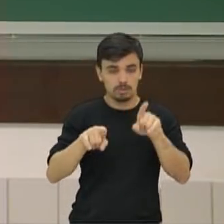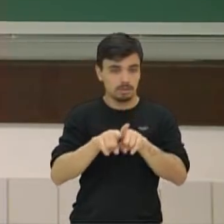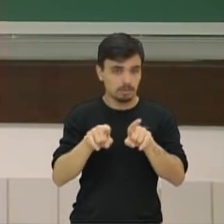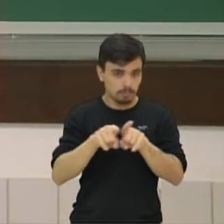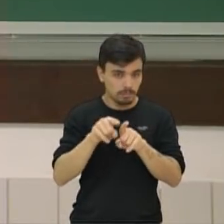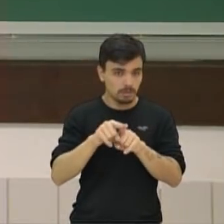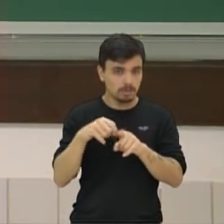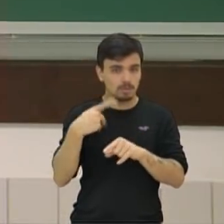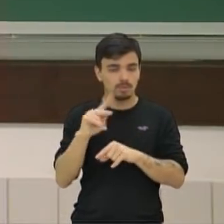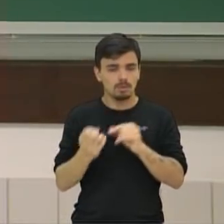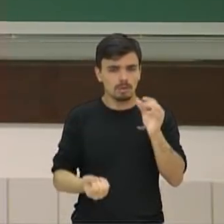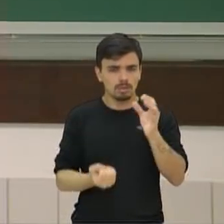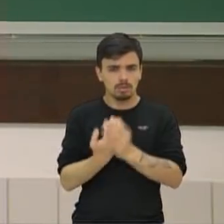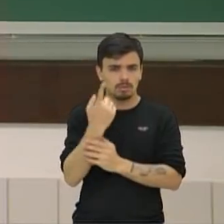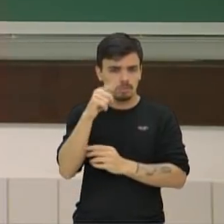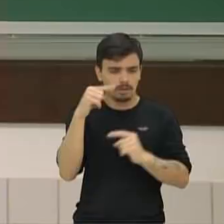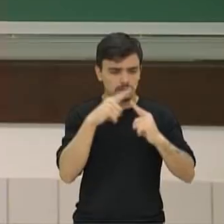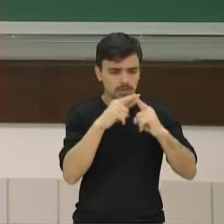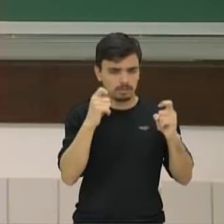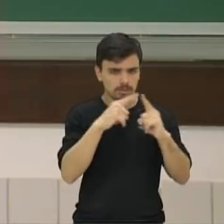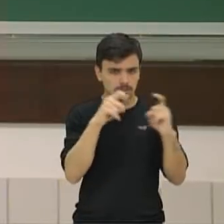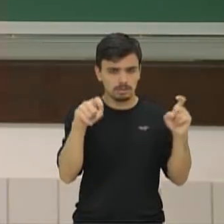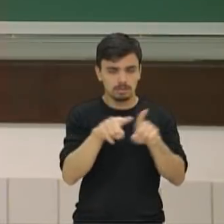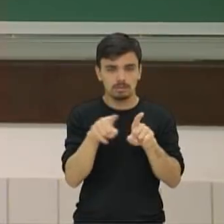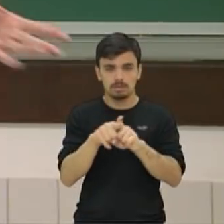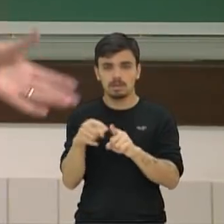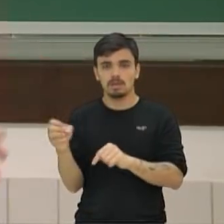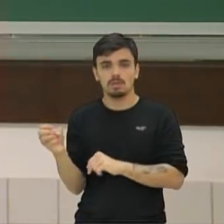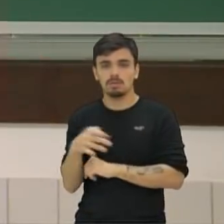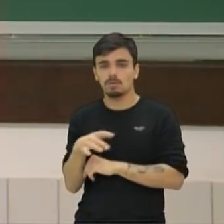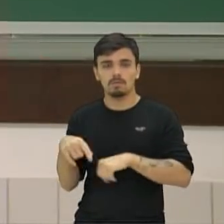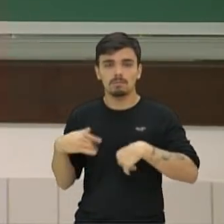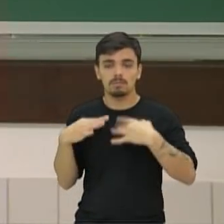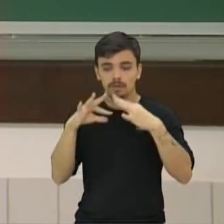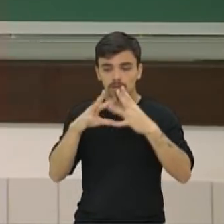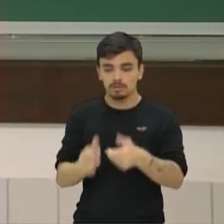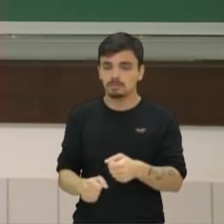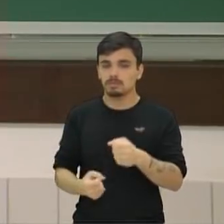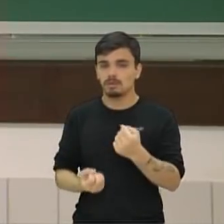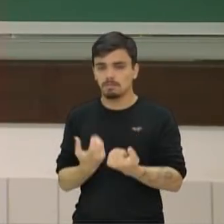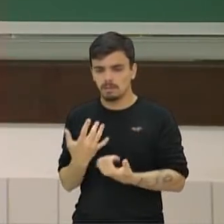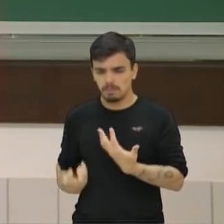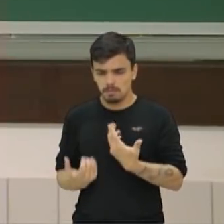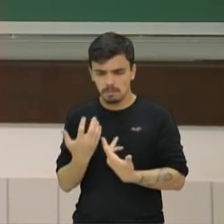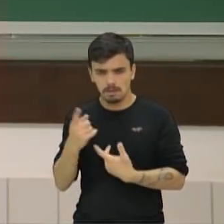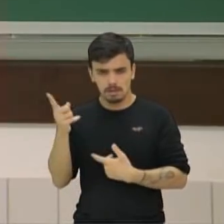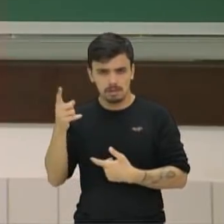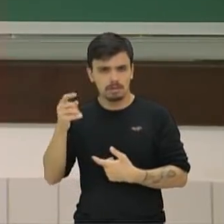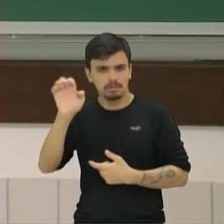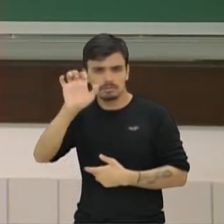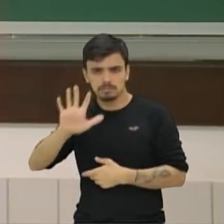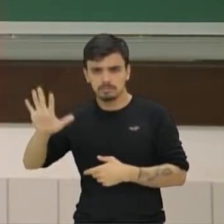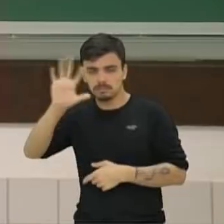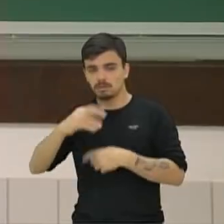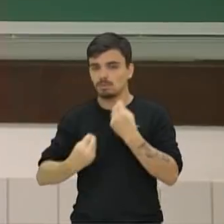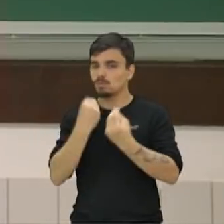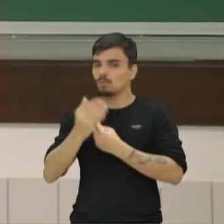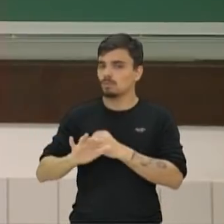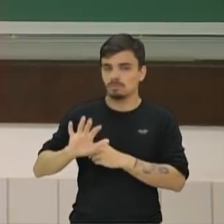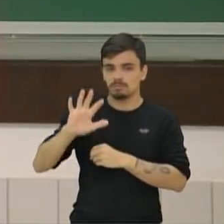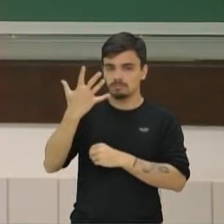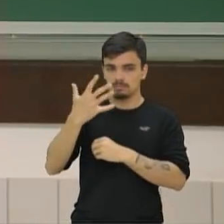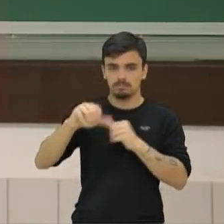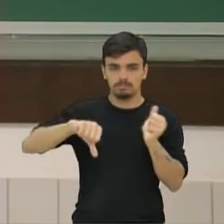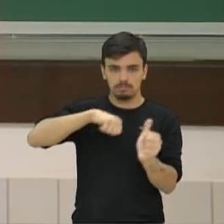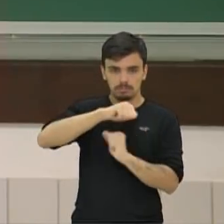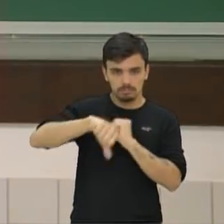escultor, ele era cientista, ele era inventor. Imagine tudo isso fervilhando na Europa, como não ia mudar a visão de